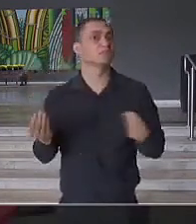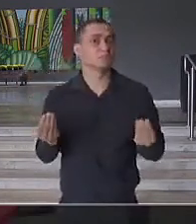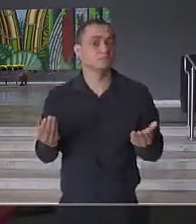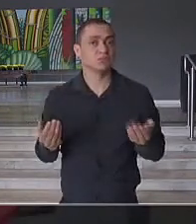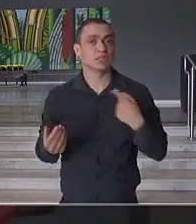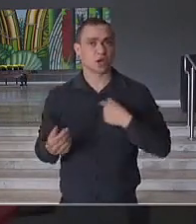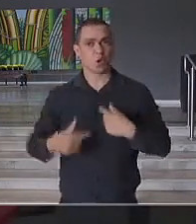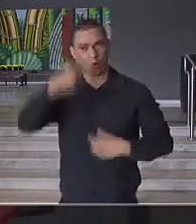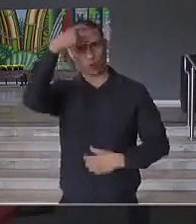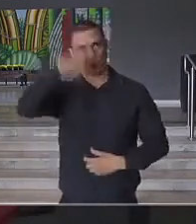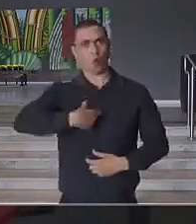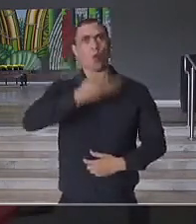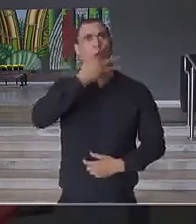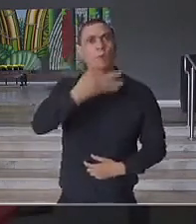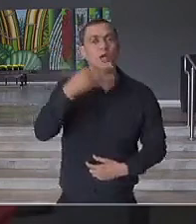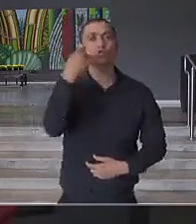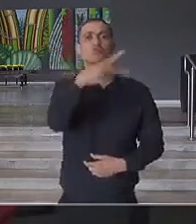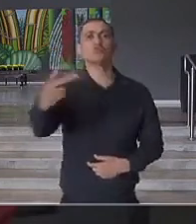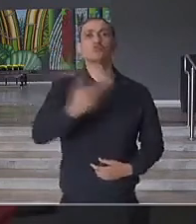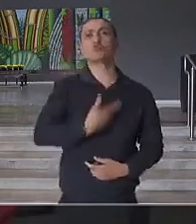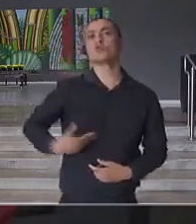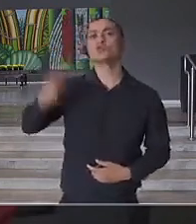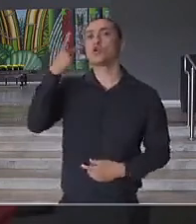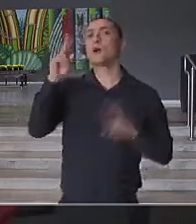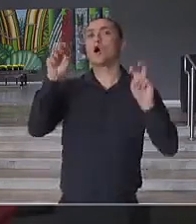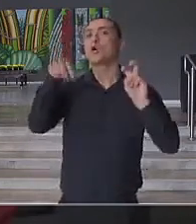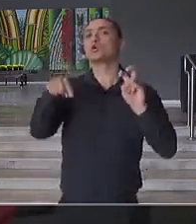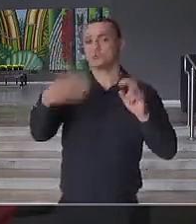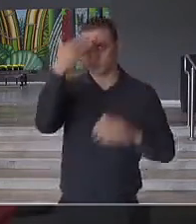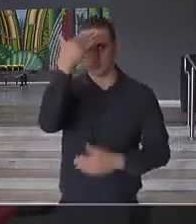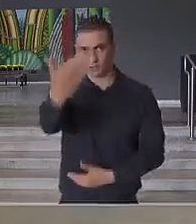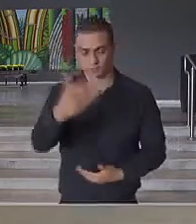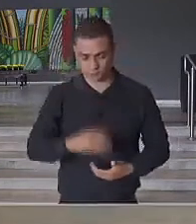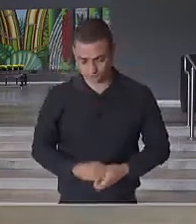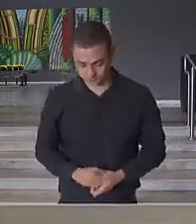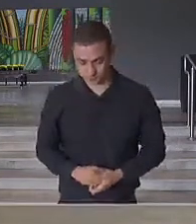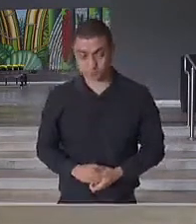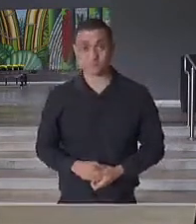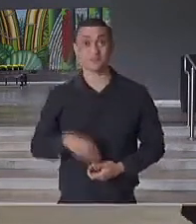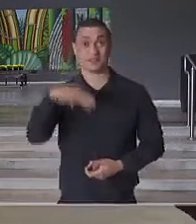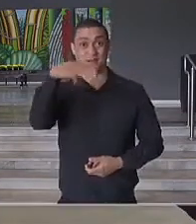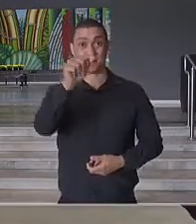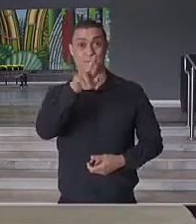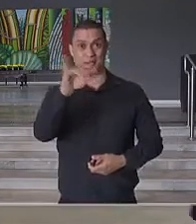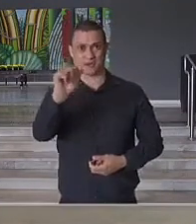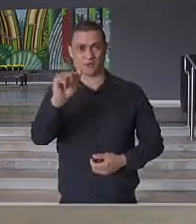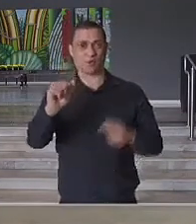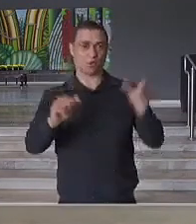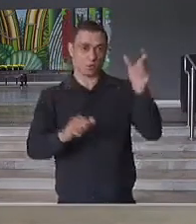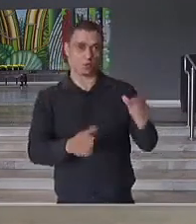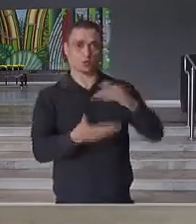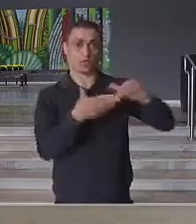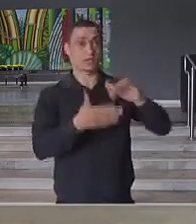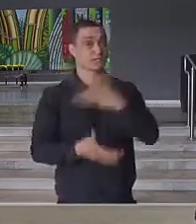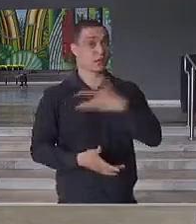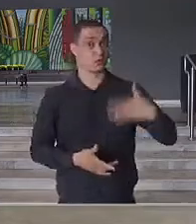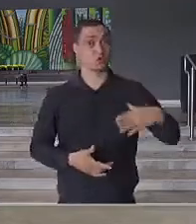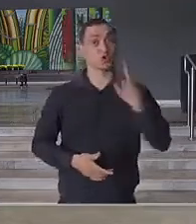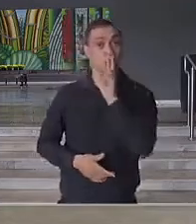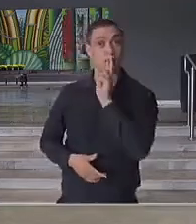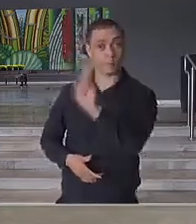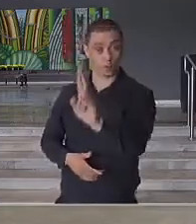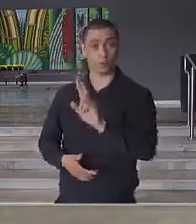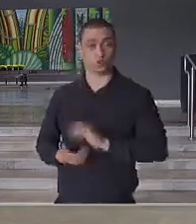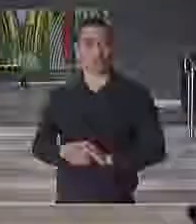é o posicionamento, qual que é a opinião do governo de São Paulo sobre isso. Obrigada. Mayra, obrigado. Responde o secretário de Saúde do Estado de São